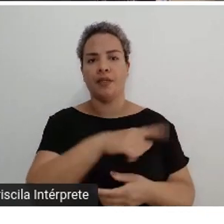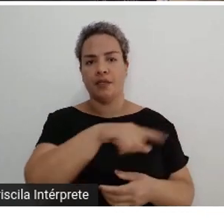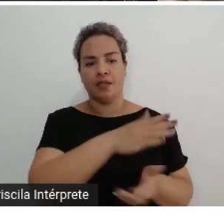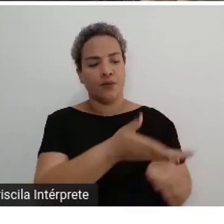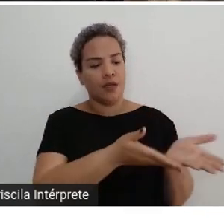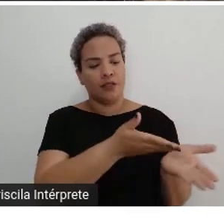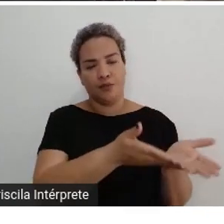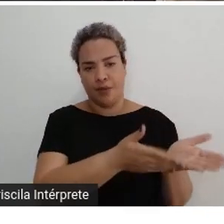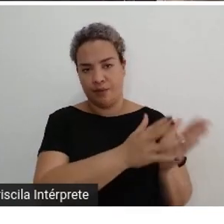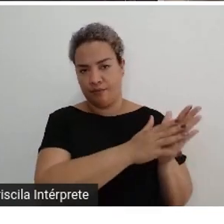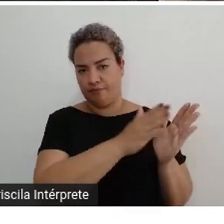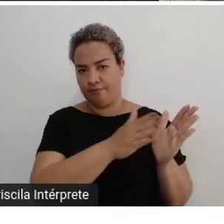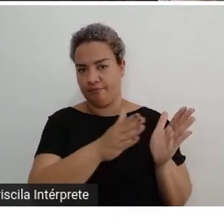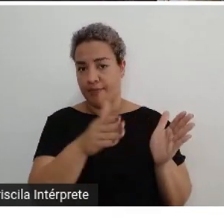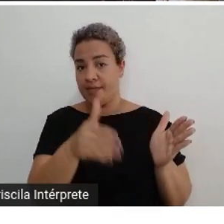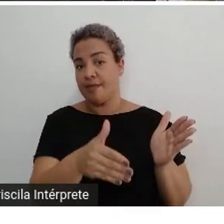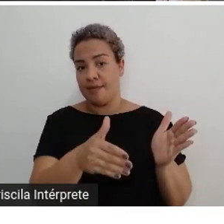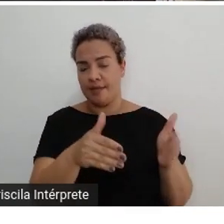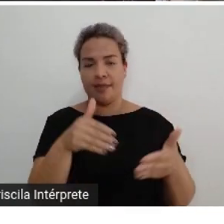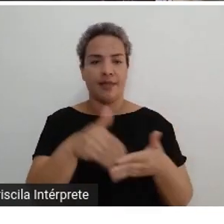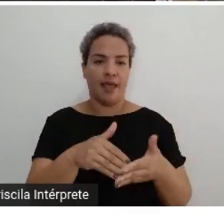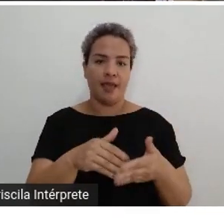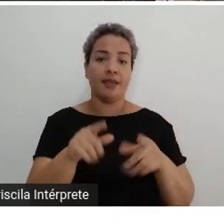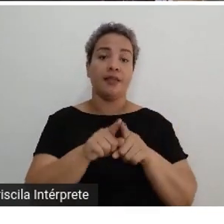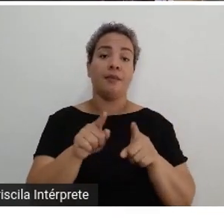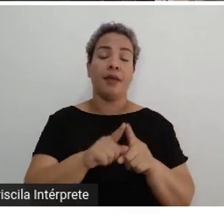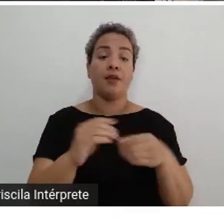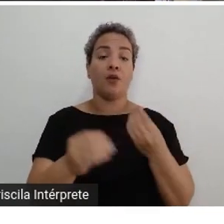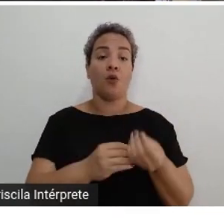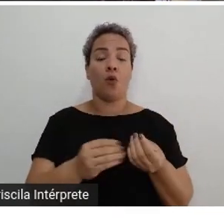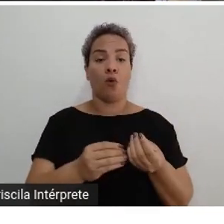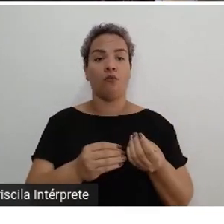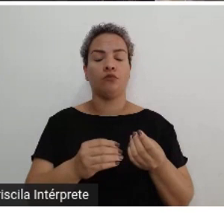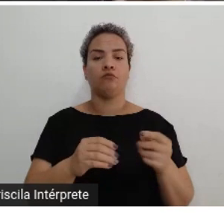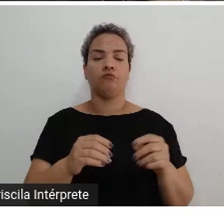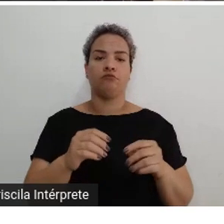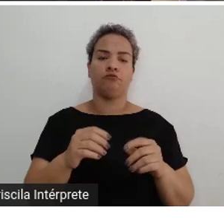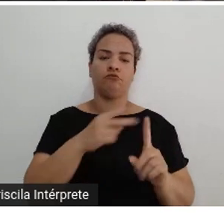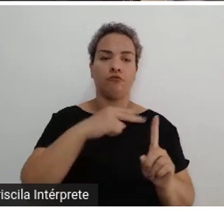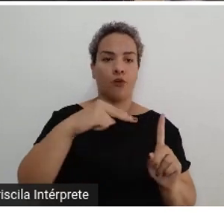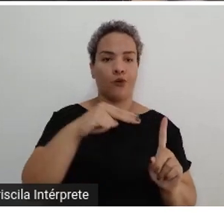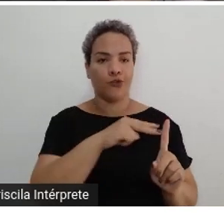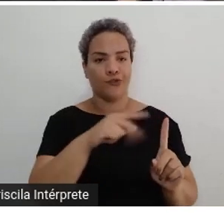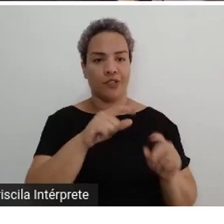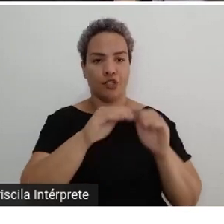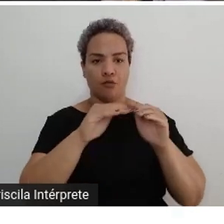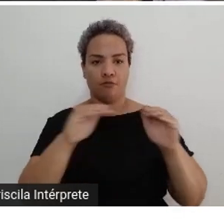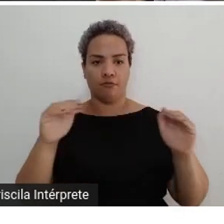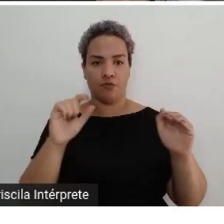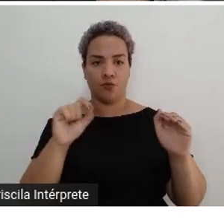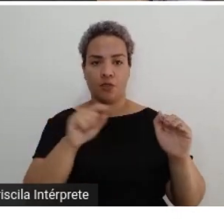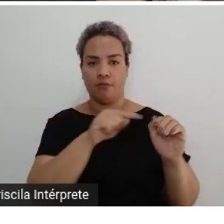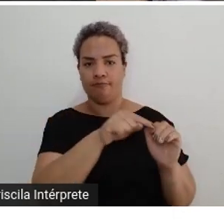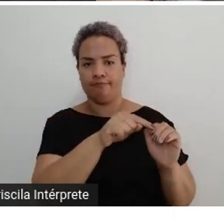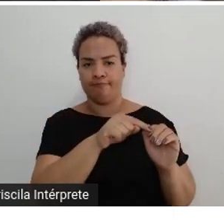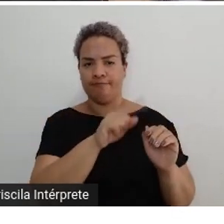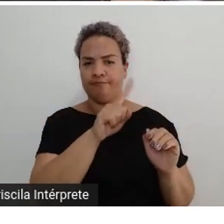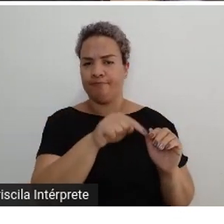atendimento. E aqui a visão horizontal me mostra, né, o quanto esse ponto em